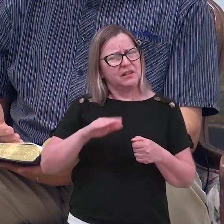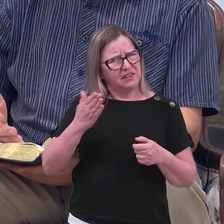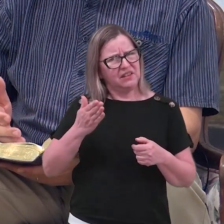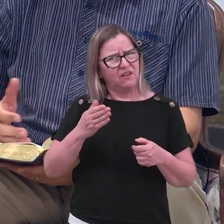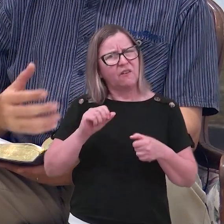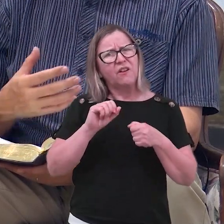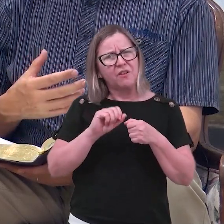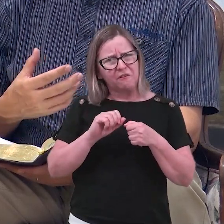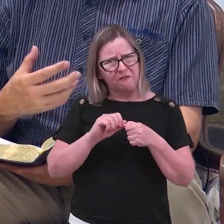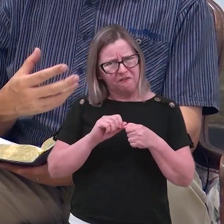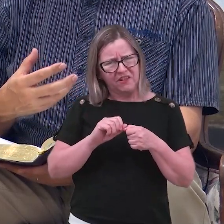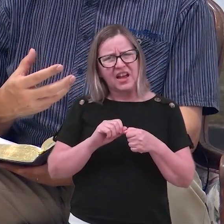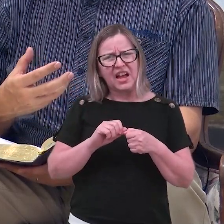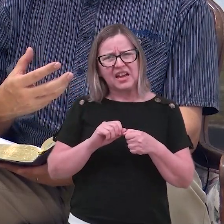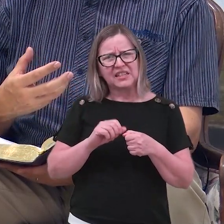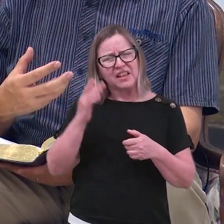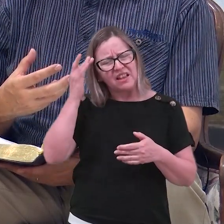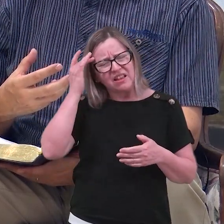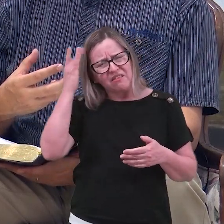temos uma